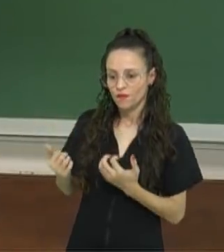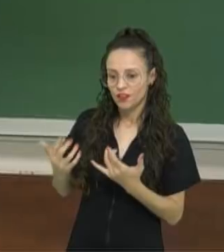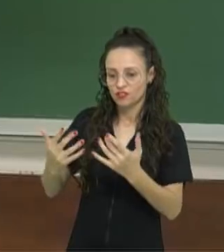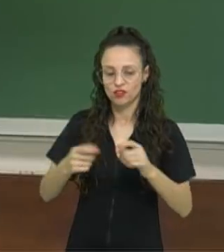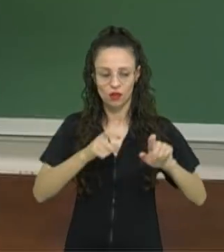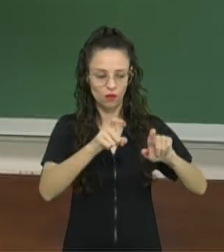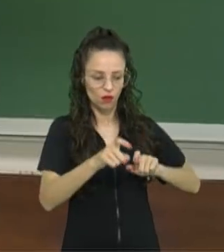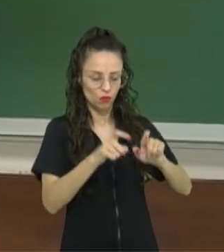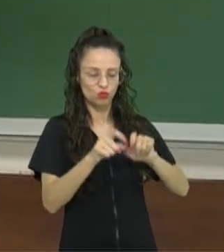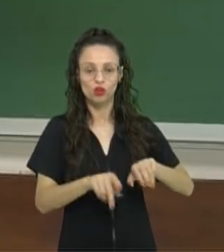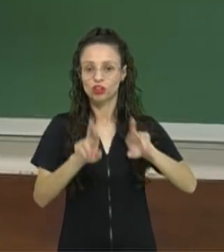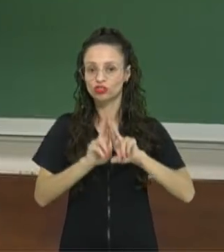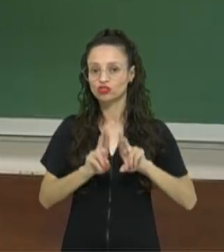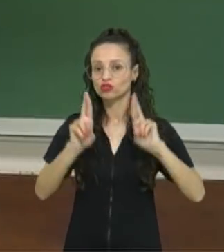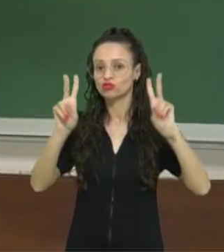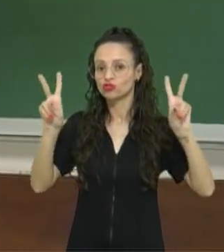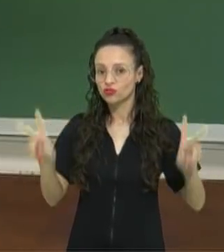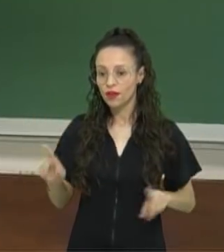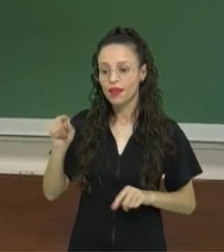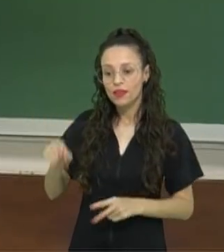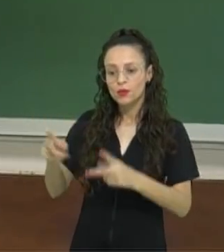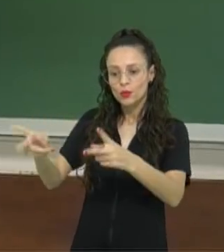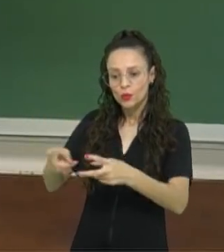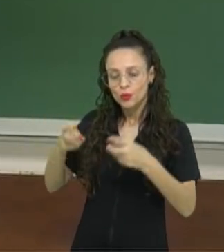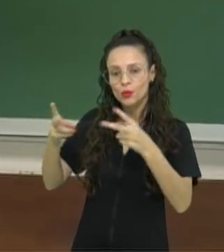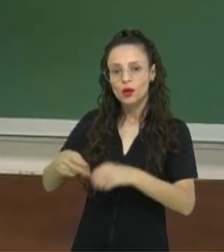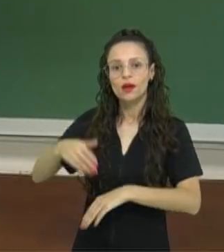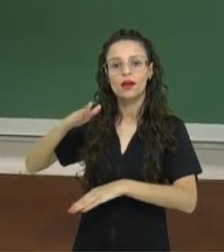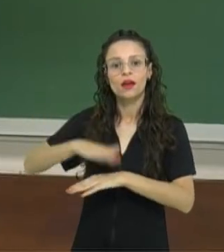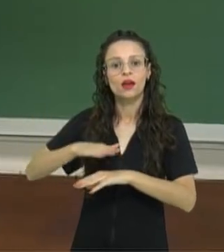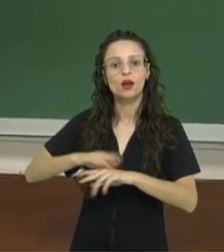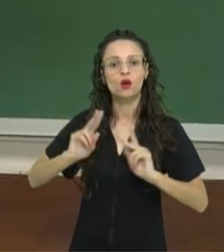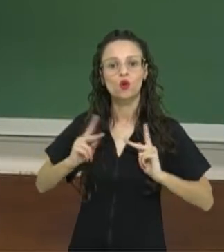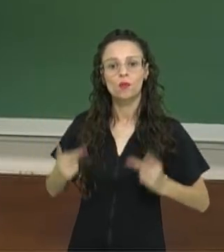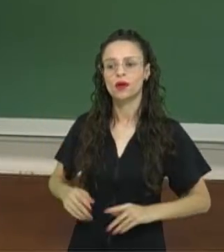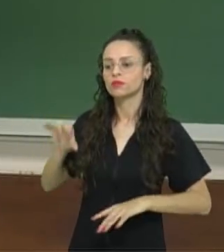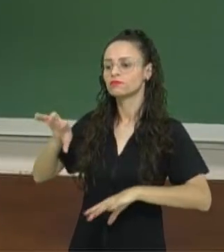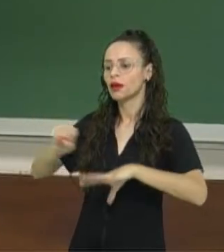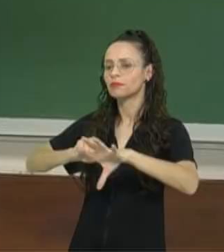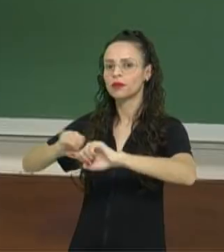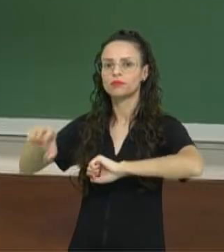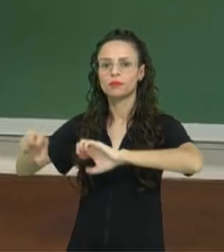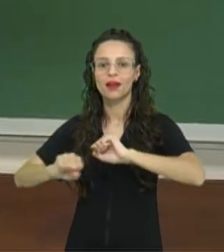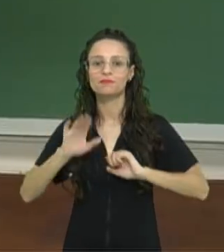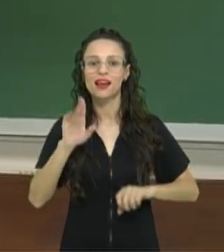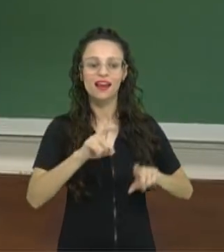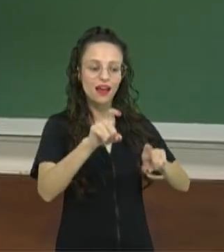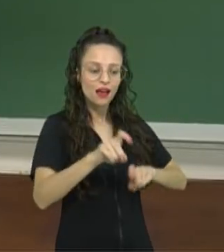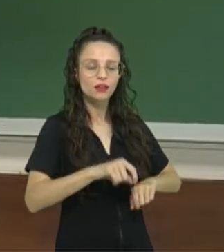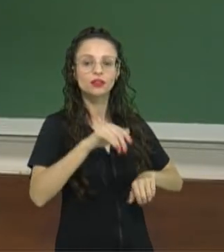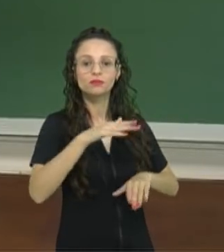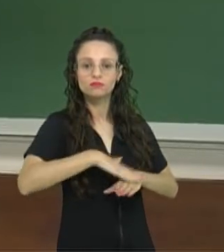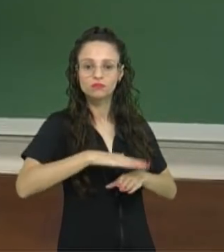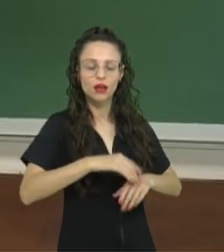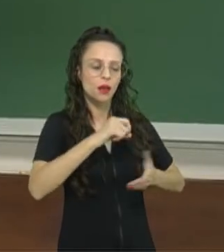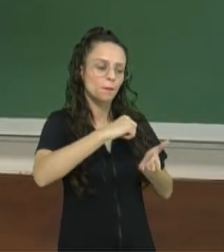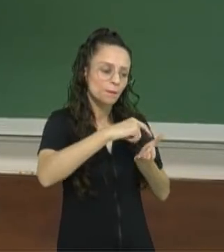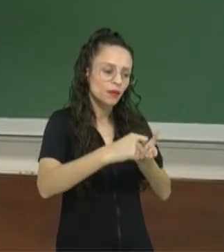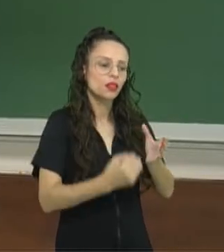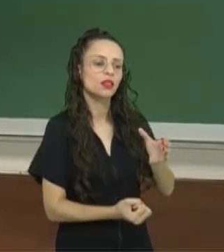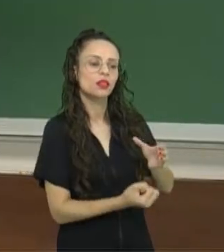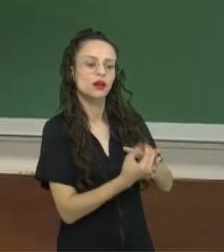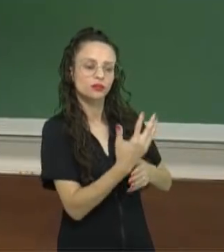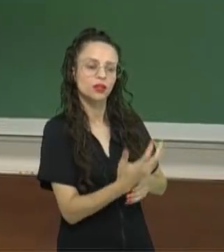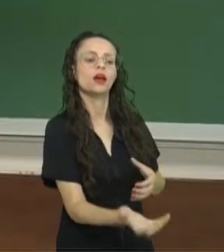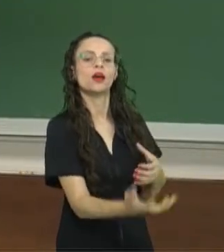com agricultura, porque no extrativismo o ser humano coleta da natureza e na agricultura ele planta para depois